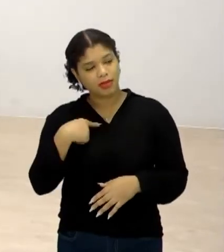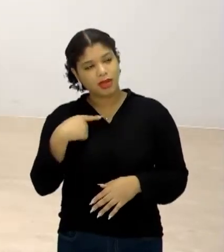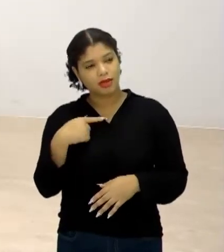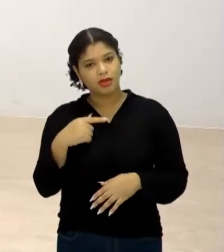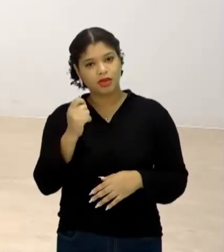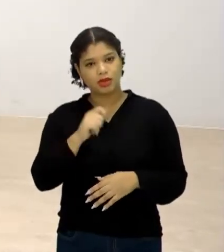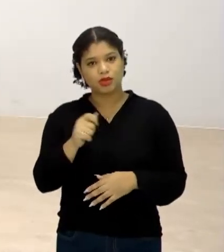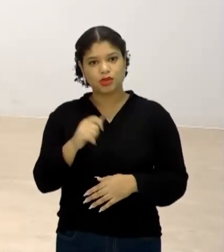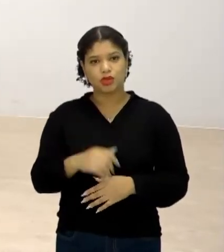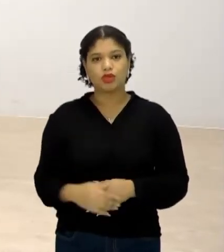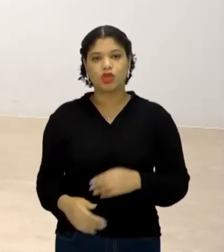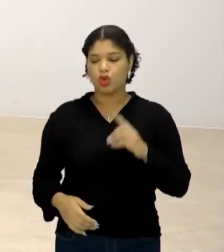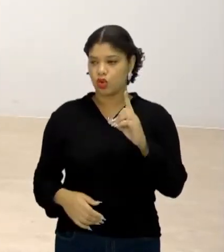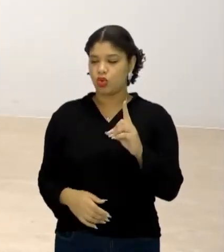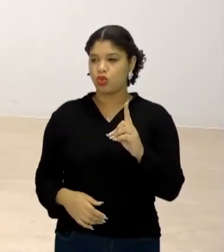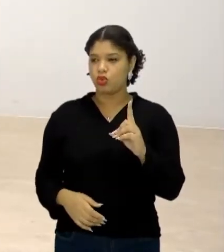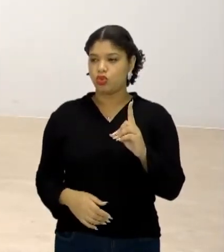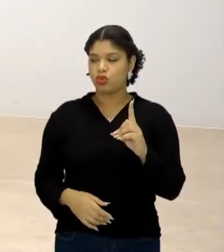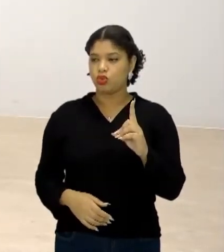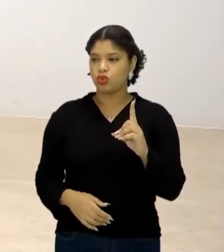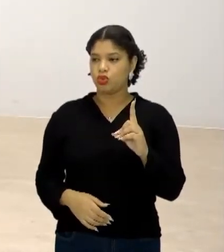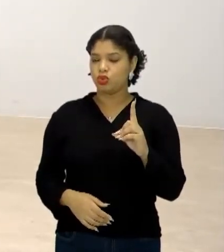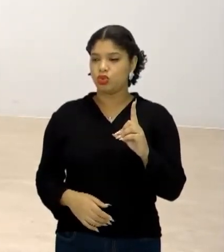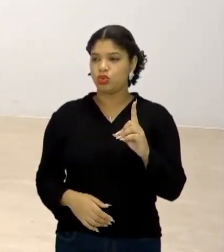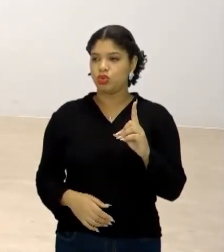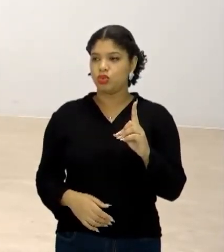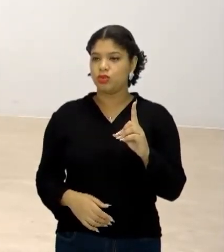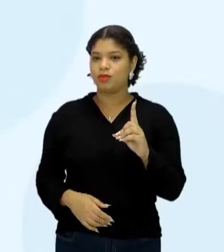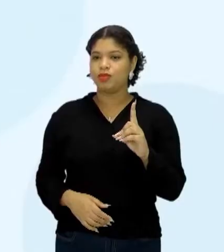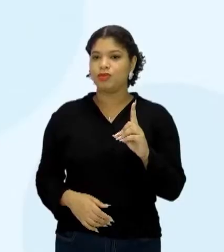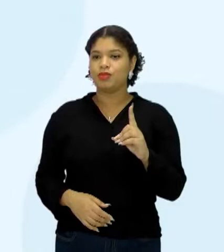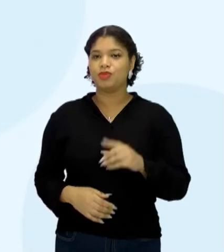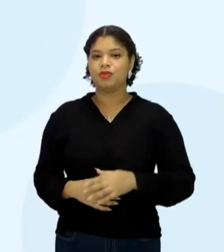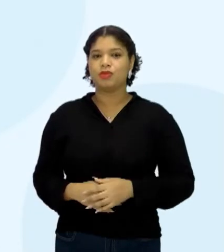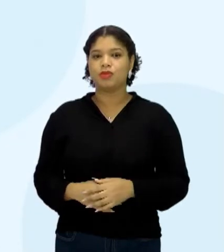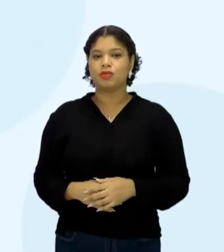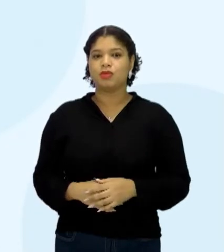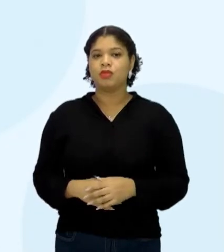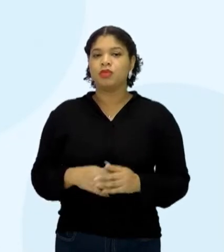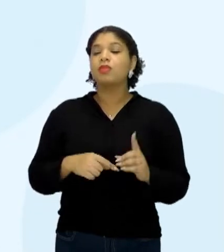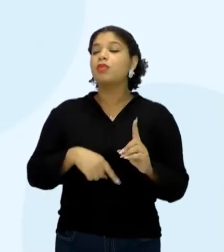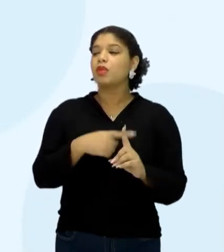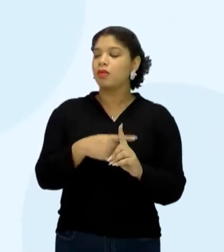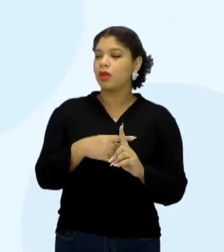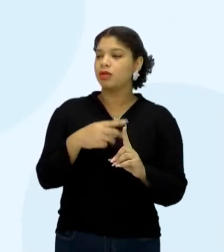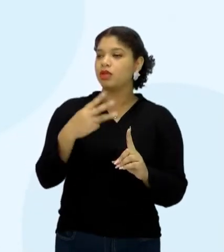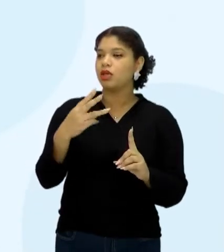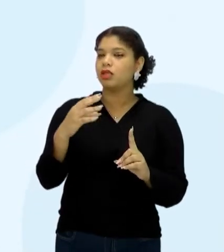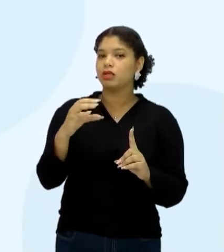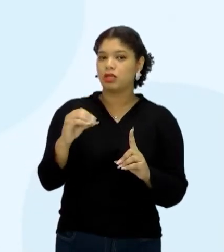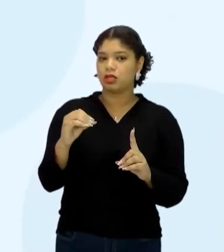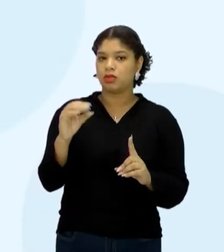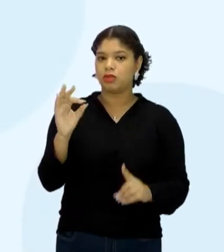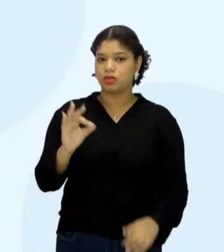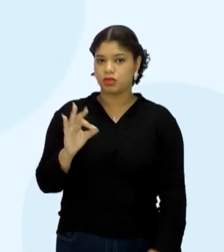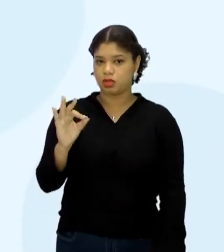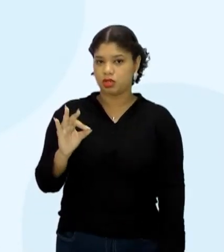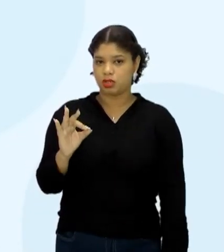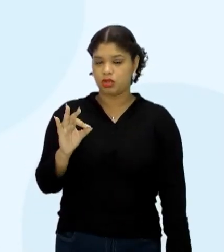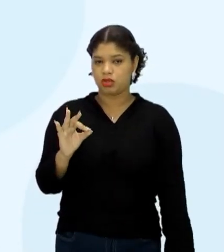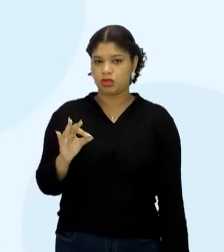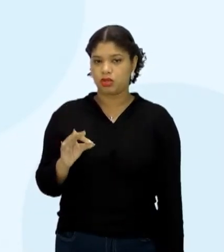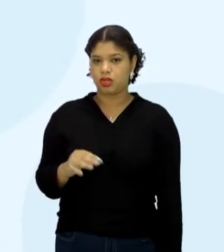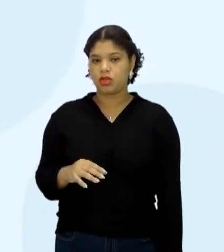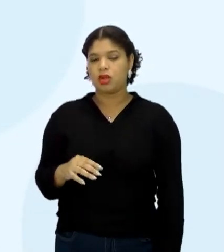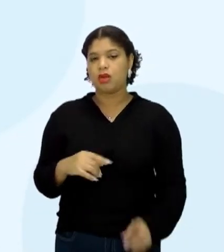ficar um inteiro. Um inteiro, um. Mais 30%, então mais 0,3. Isso ou mesmo.